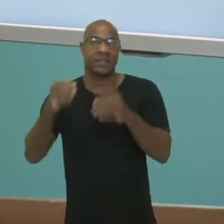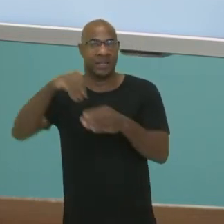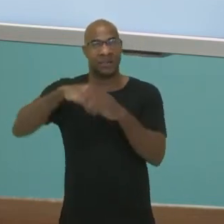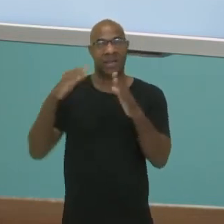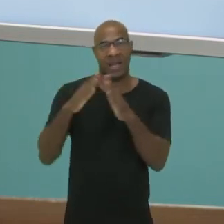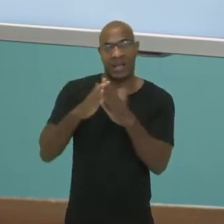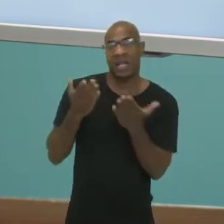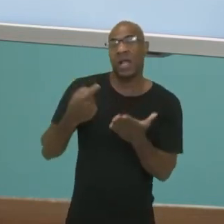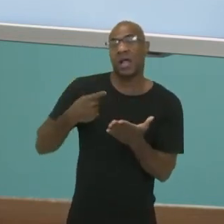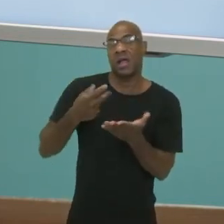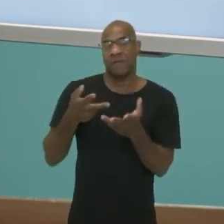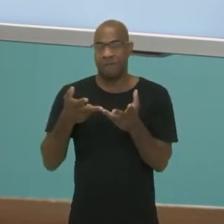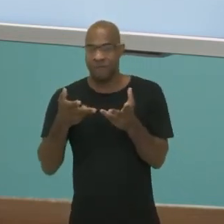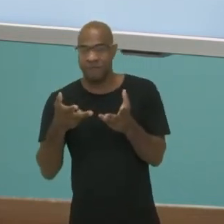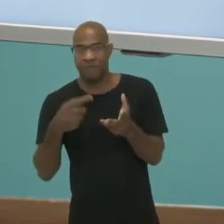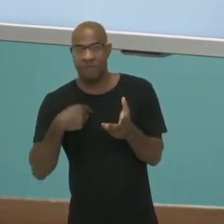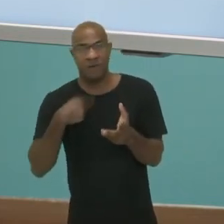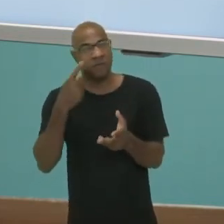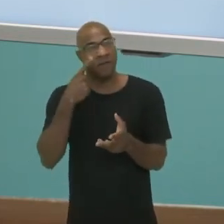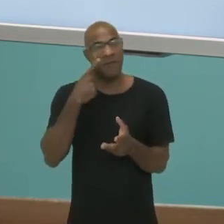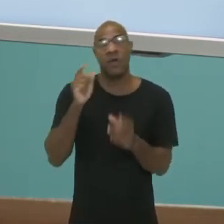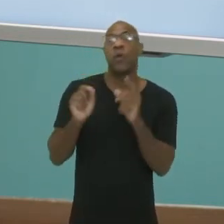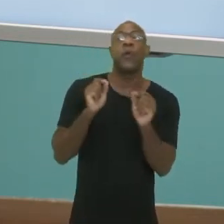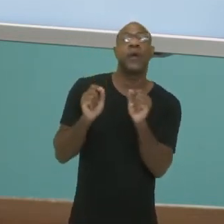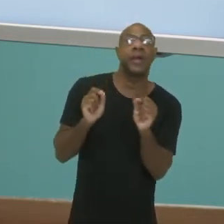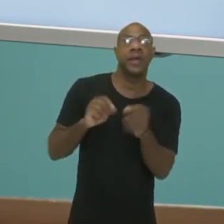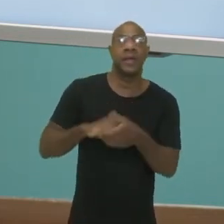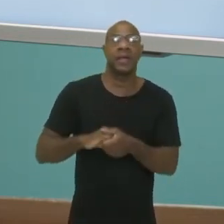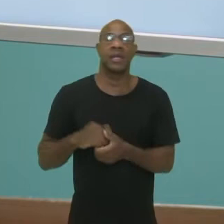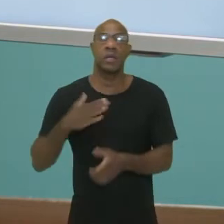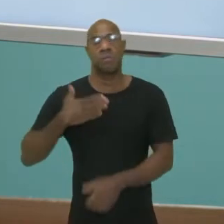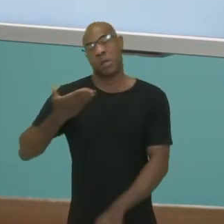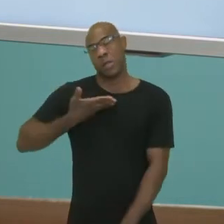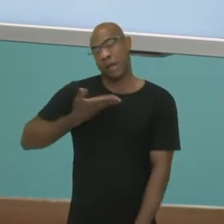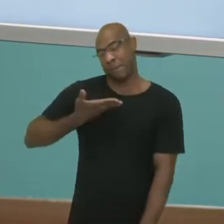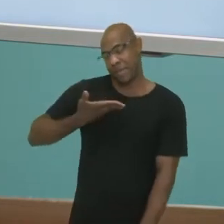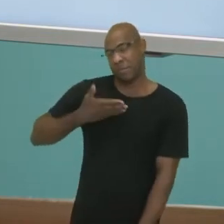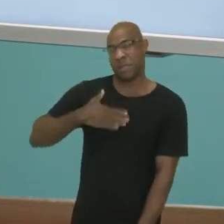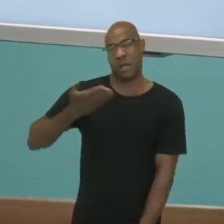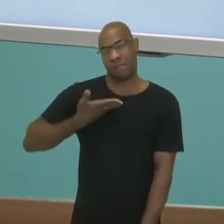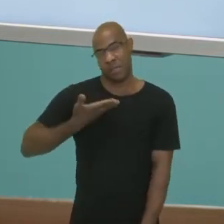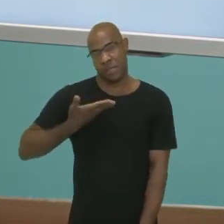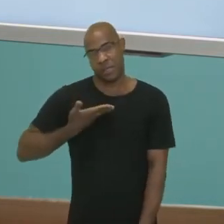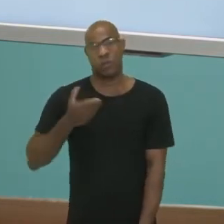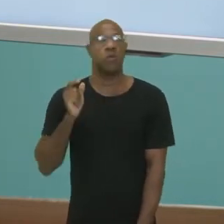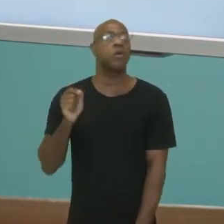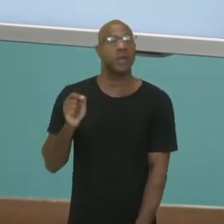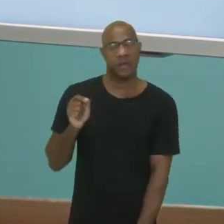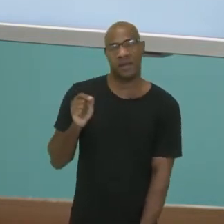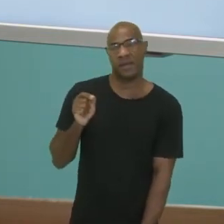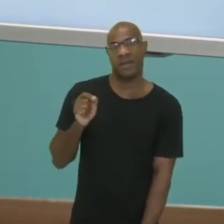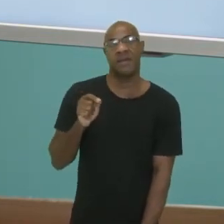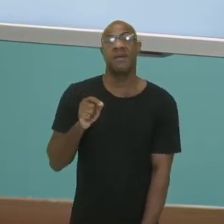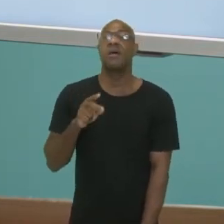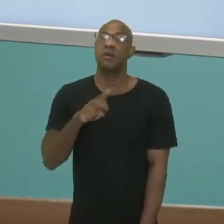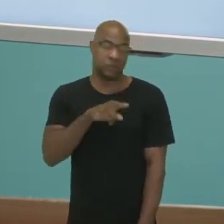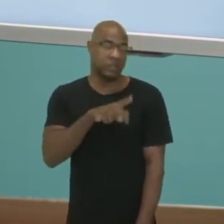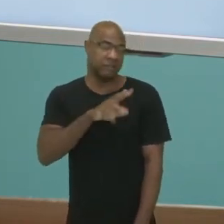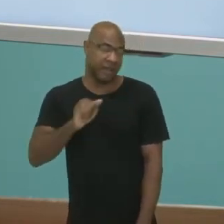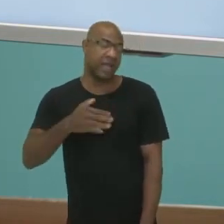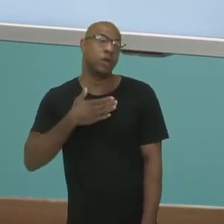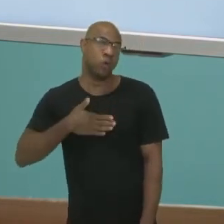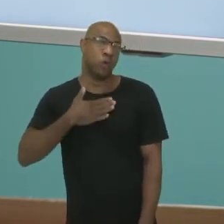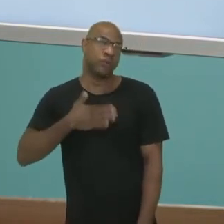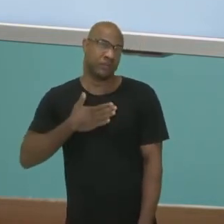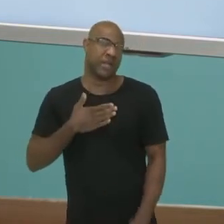vai ver, né? Vas a ver que os meus amigos, os meus amiguinhos, você vai gostar muito deles